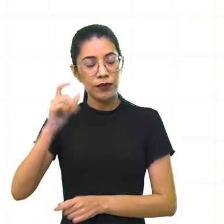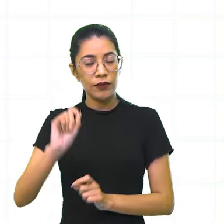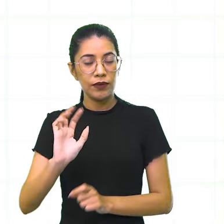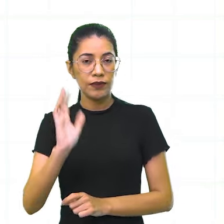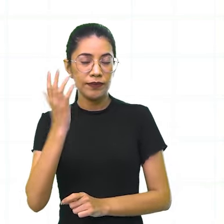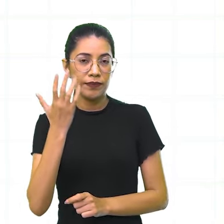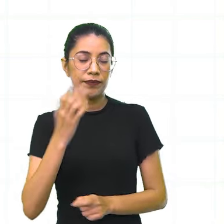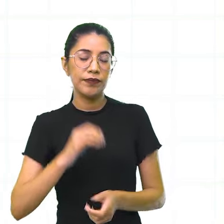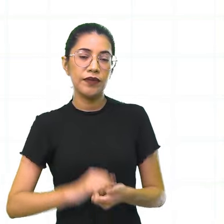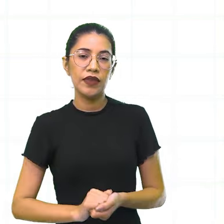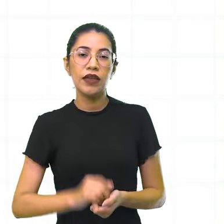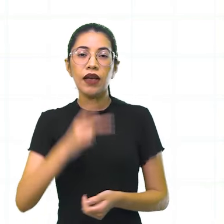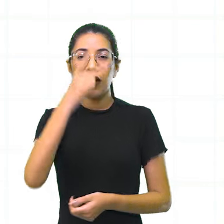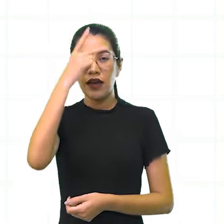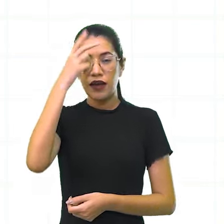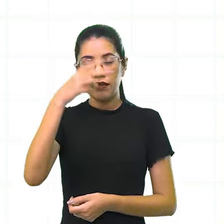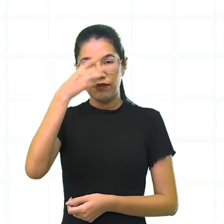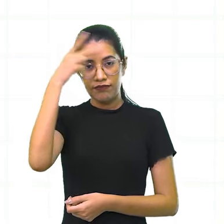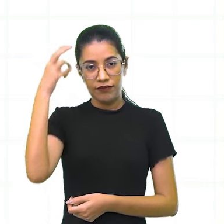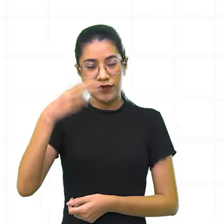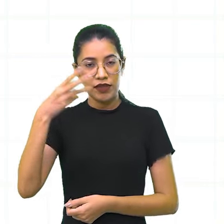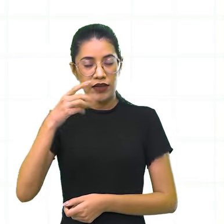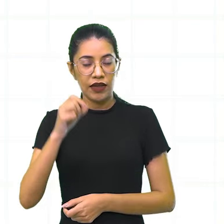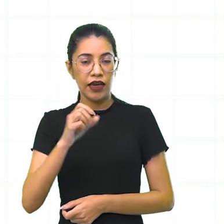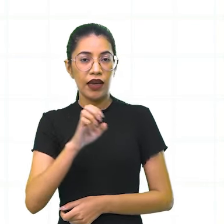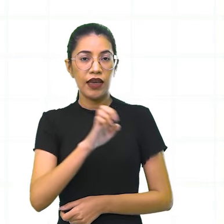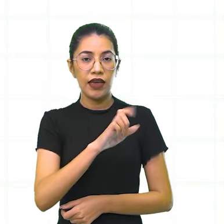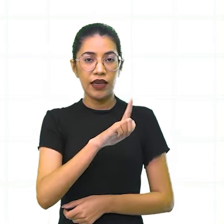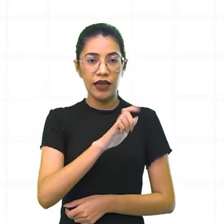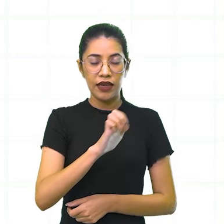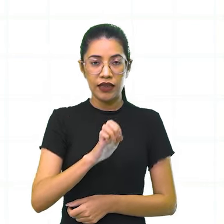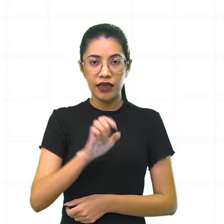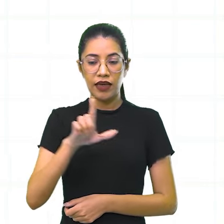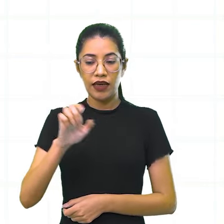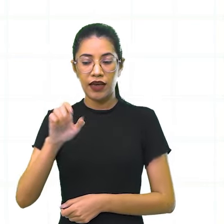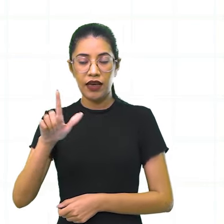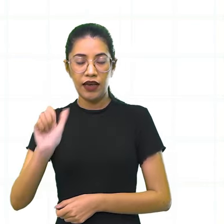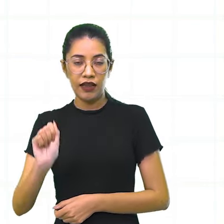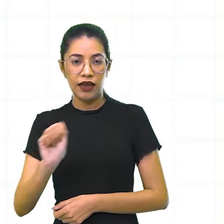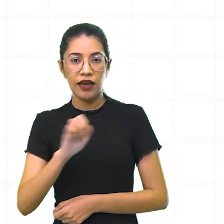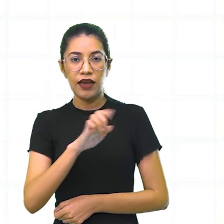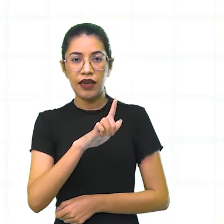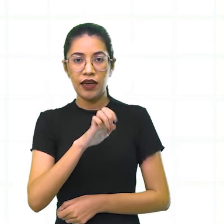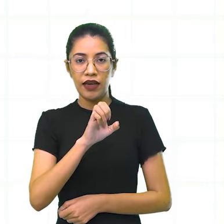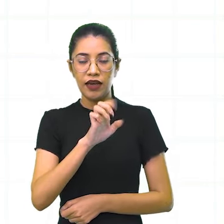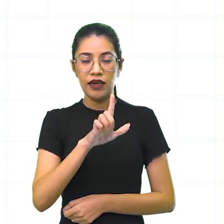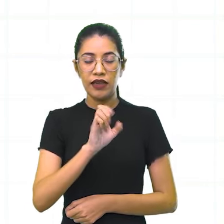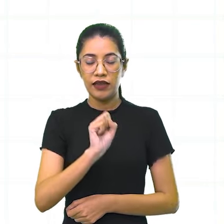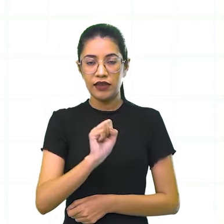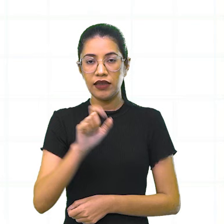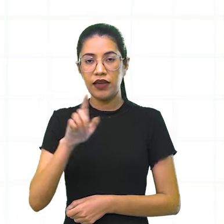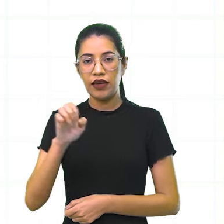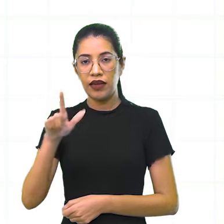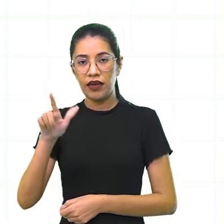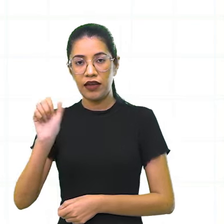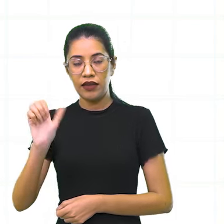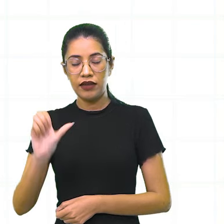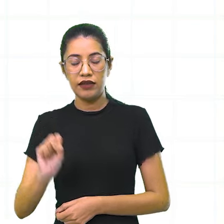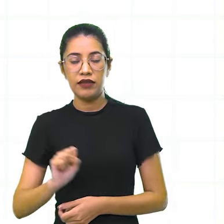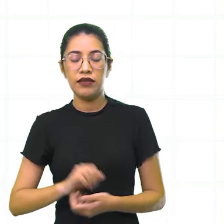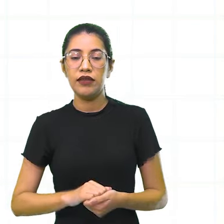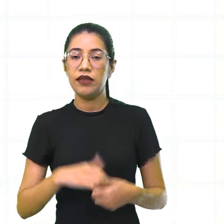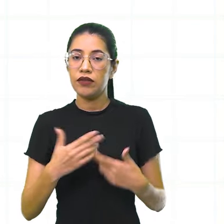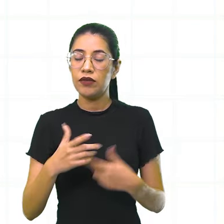sempre o quê? Qual é a terceira pessoa? Ele ou ela, eles ou elas, né? Sempre vai ter aí, então,